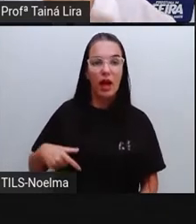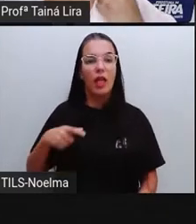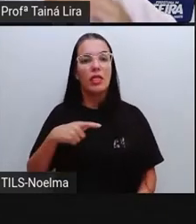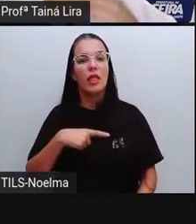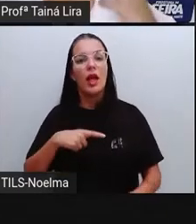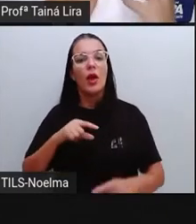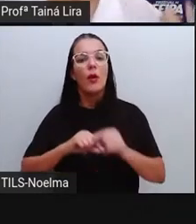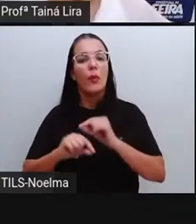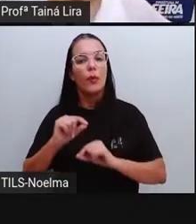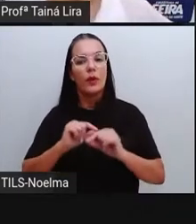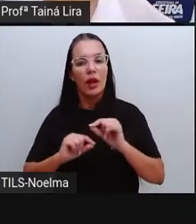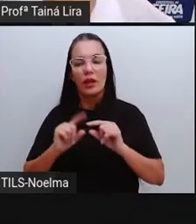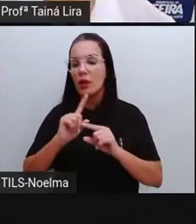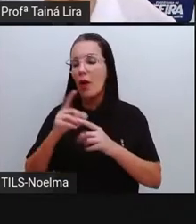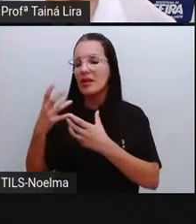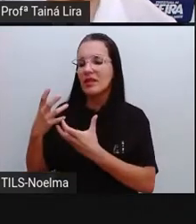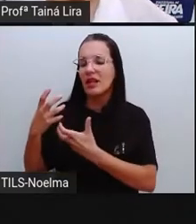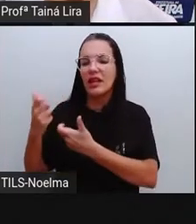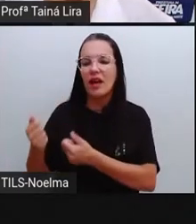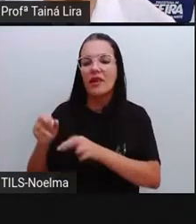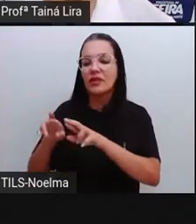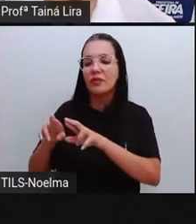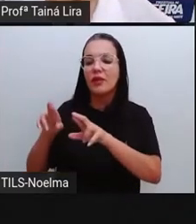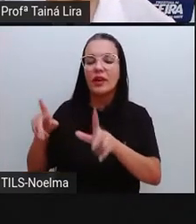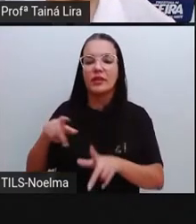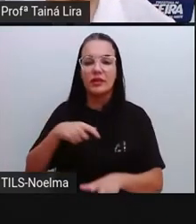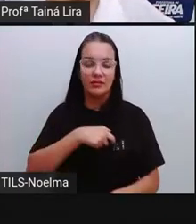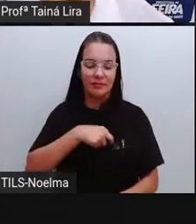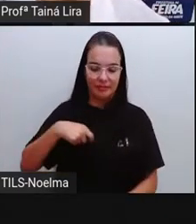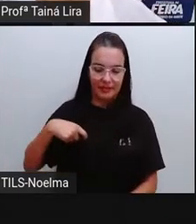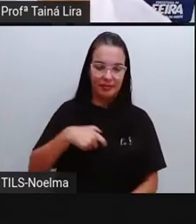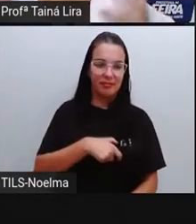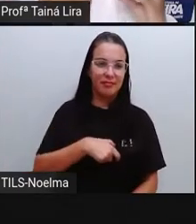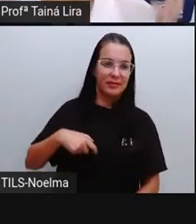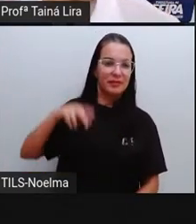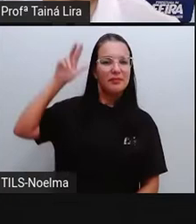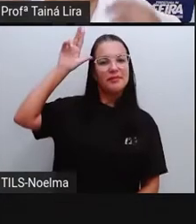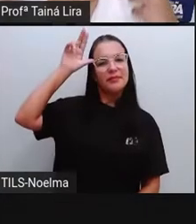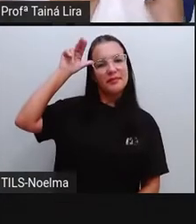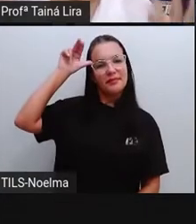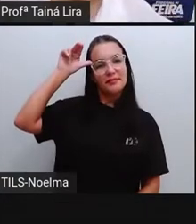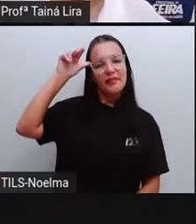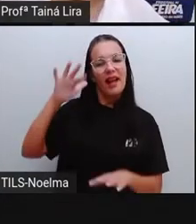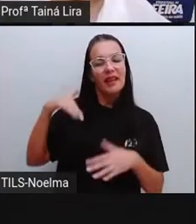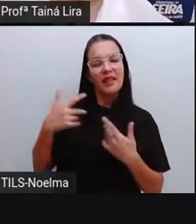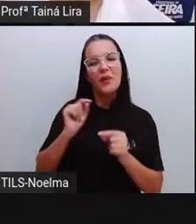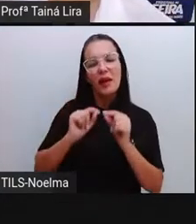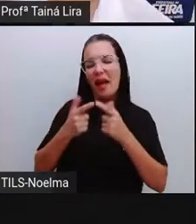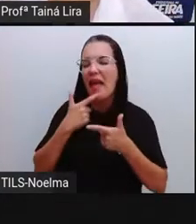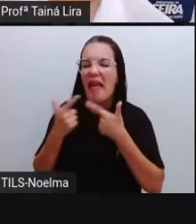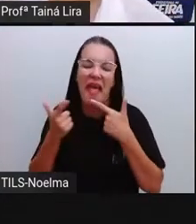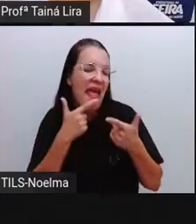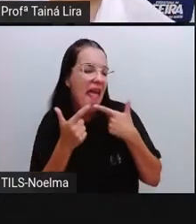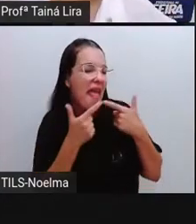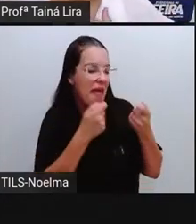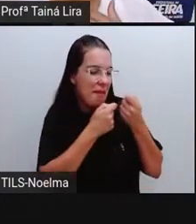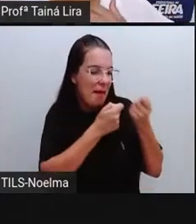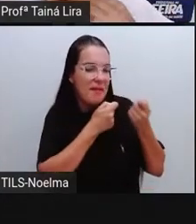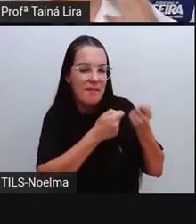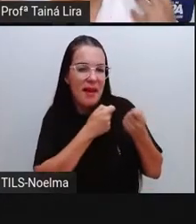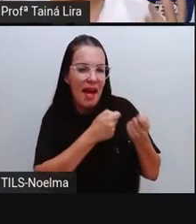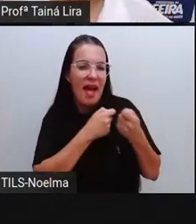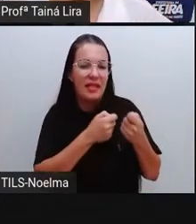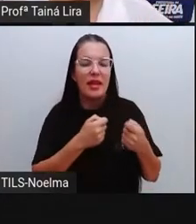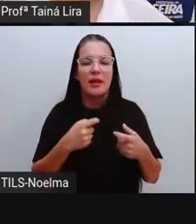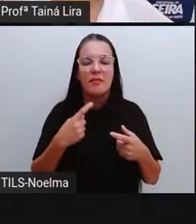né? Além de não aceitar a diferença que tinha ali naquela zebrinha, elas ainda debochavam, fazendo com que a zebrinha se